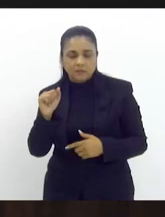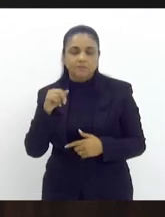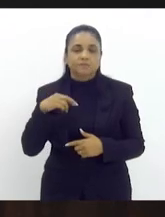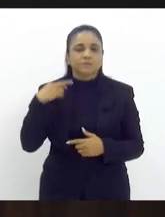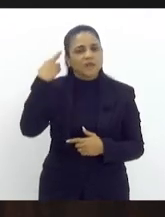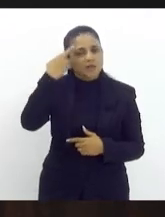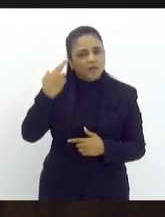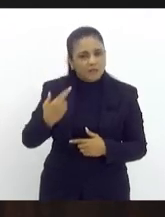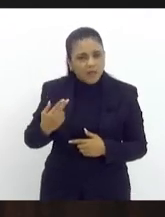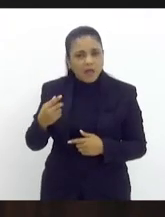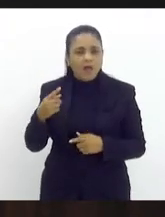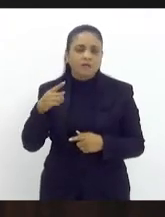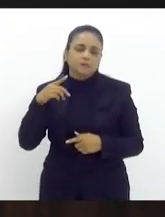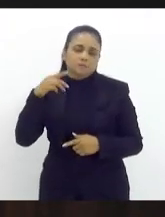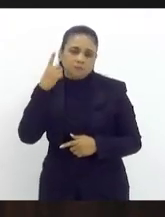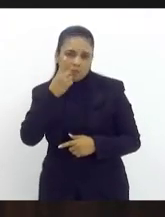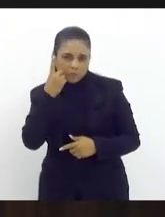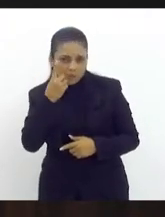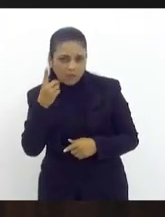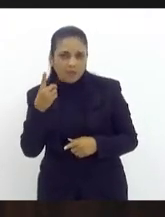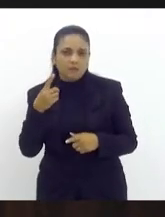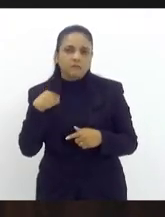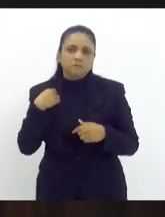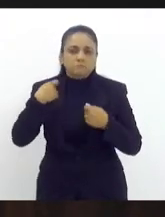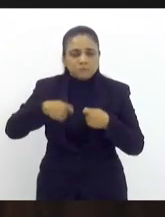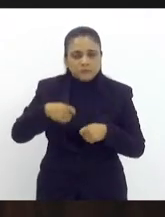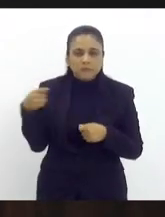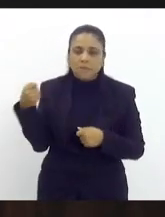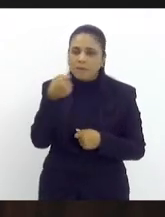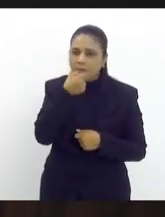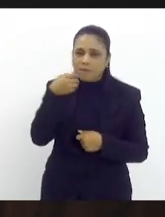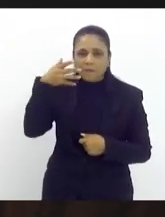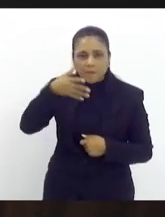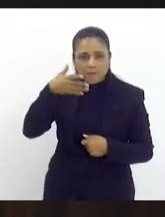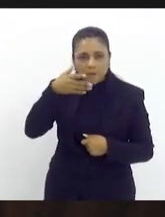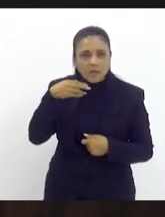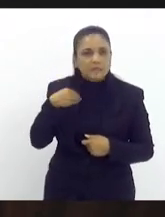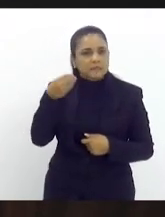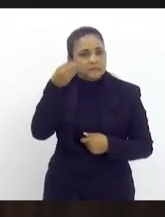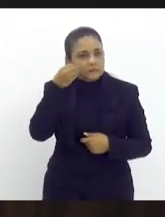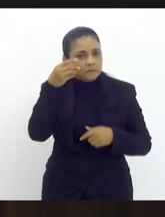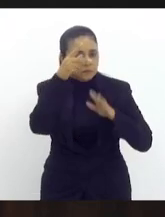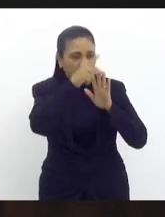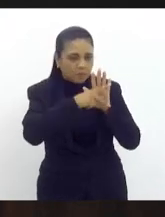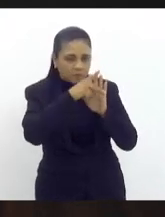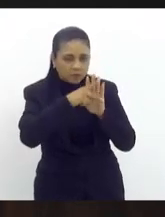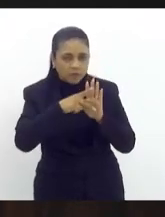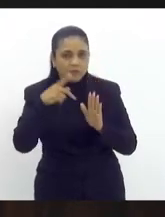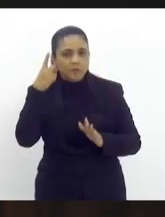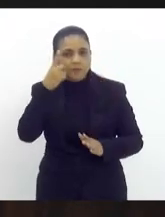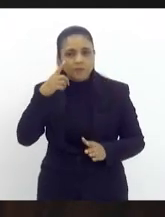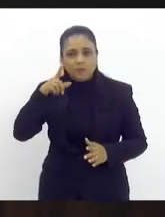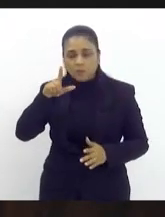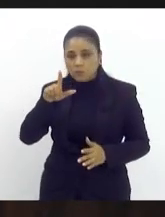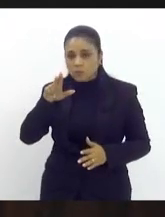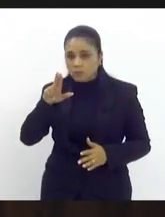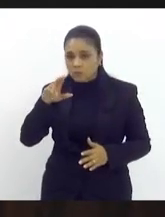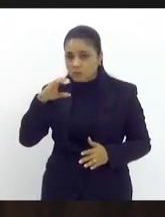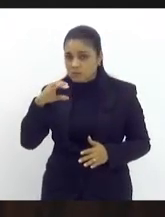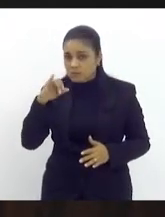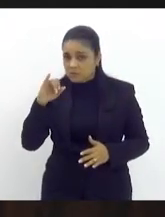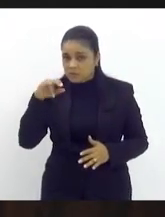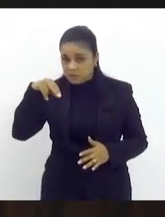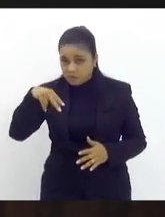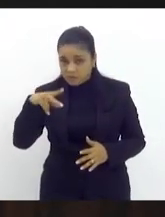dizer, deputado, que na verdade a gente está tentando, com o projeto da deputada Lucinha, regularizar a água que não